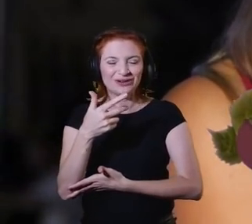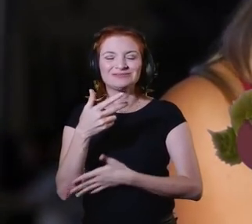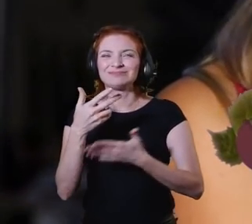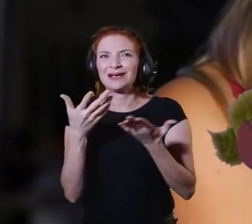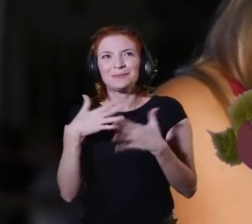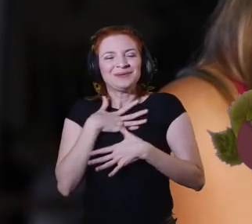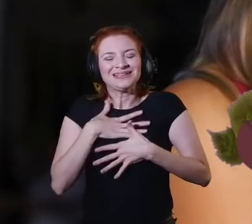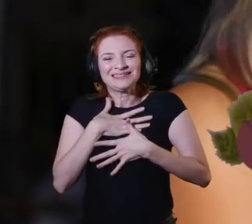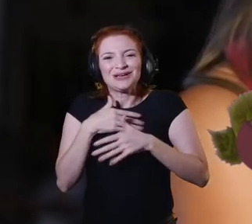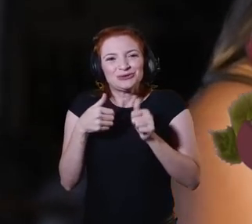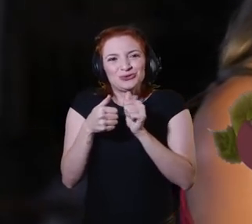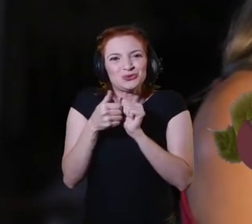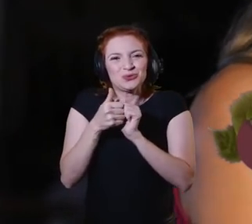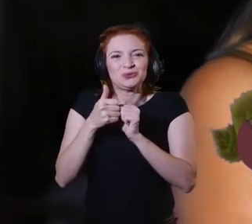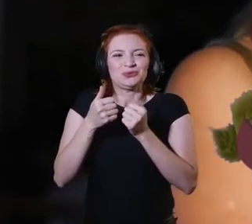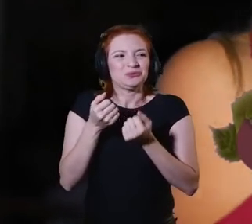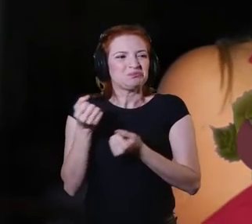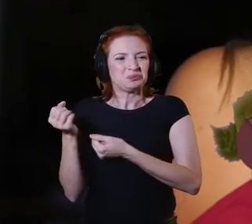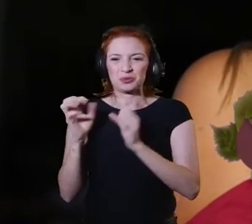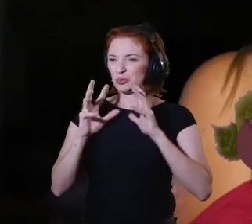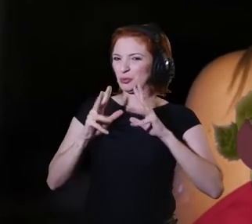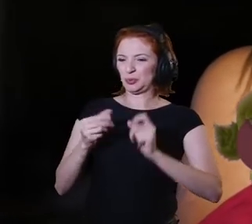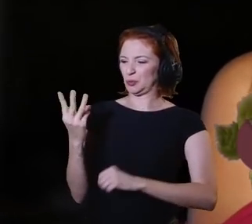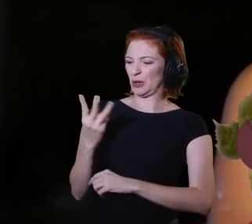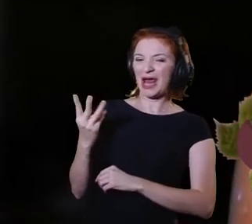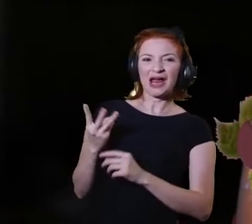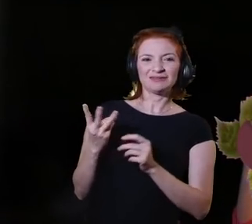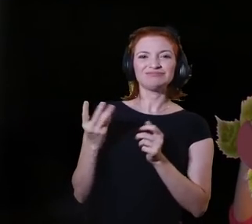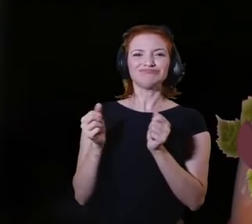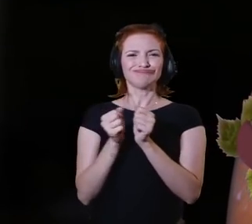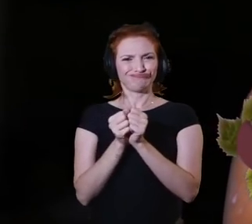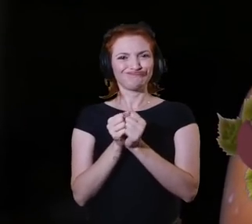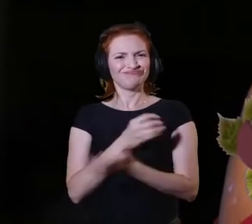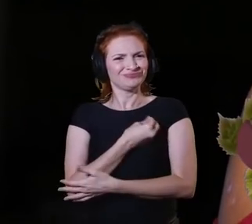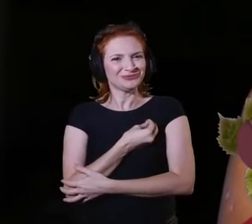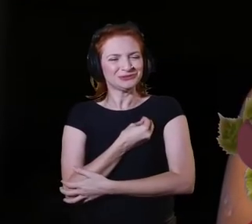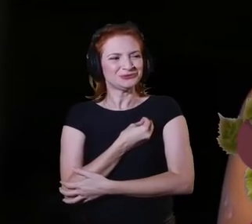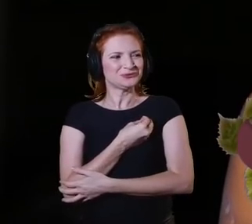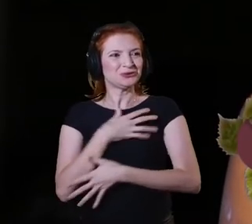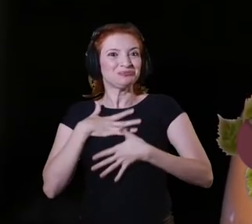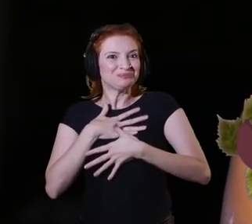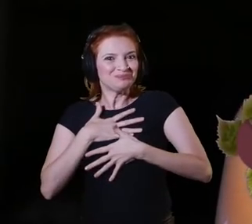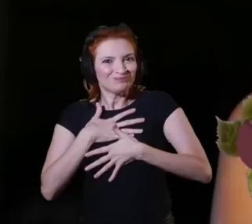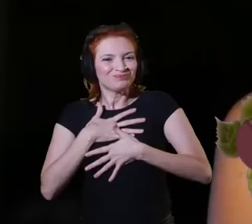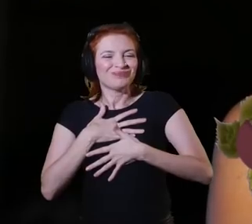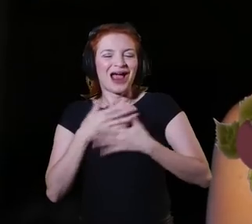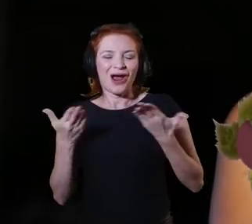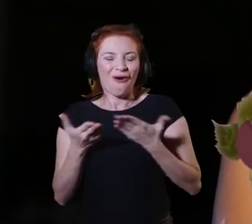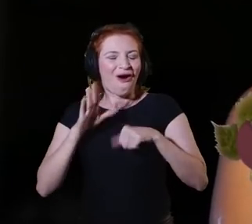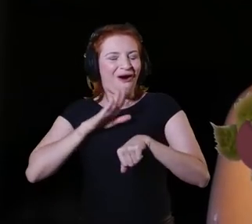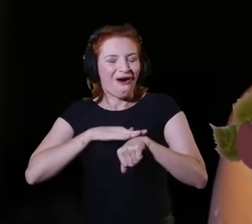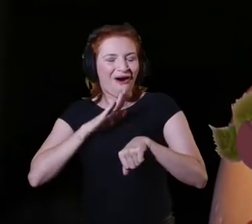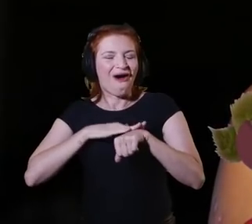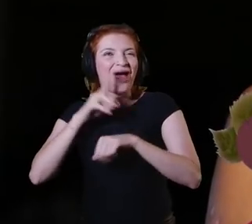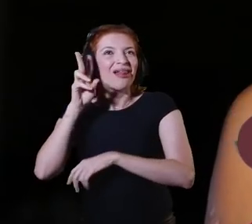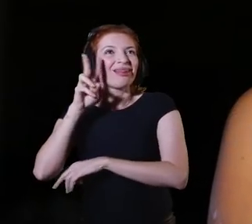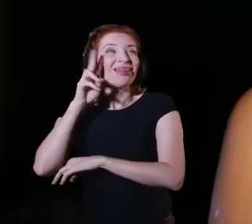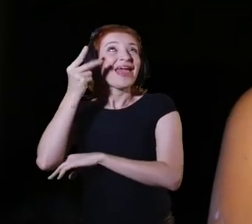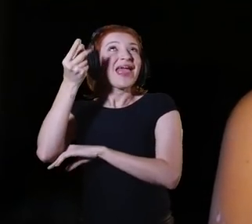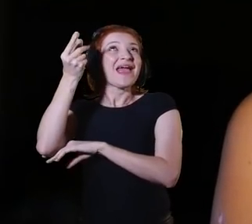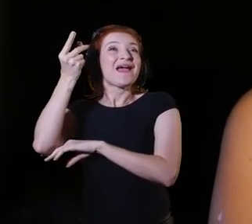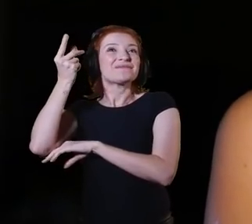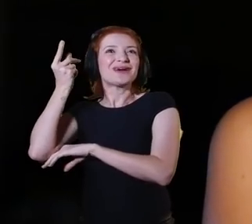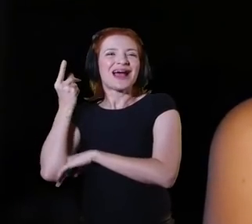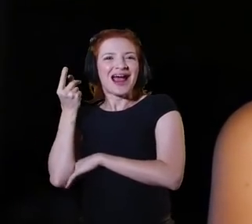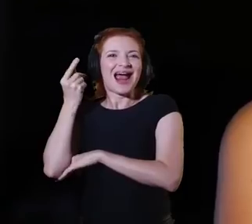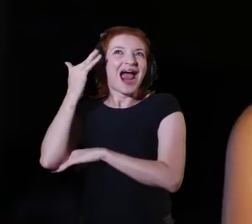estar na companhia aqui do Cleberson, do Zé, demais equipe aqui. E momento de nostalgia, de relembrar um pouco